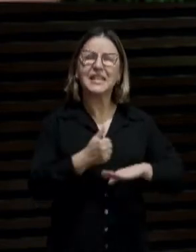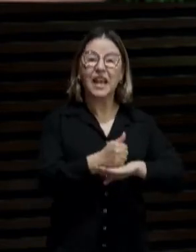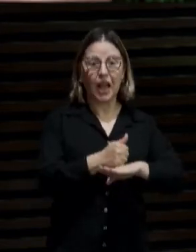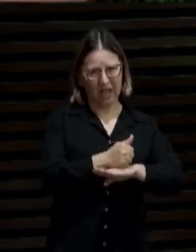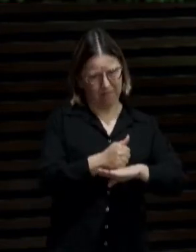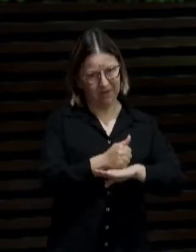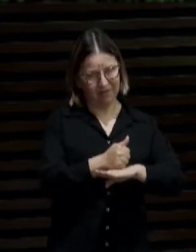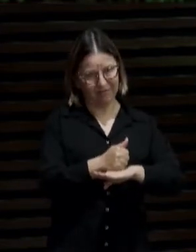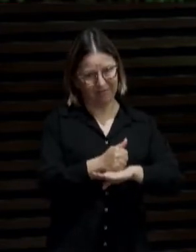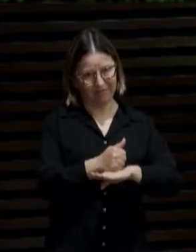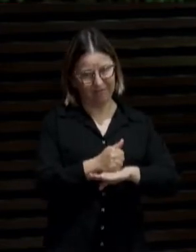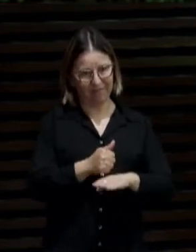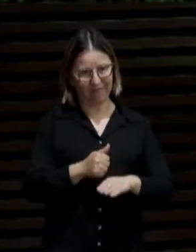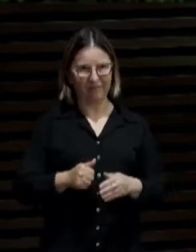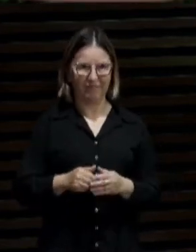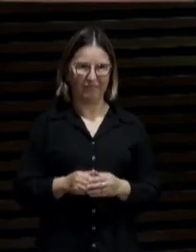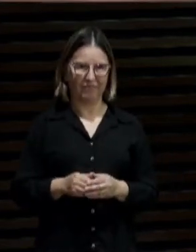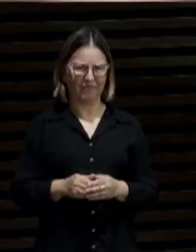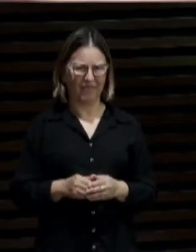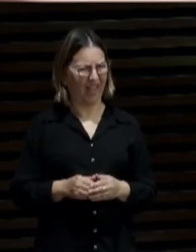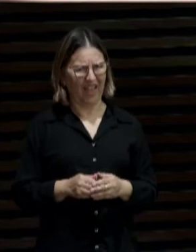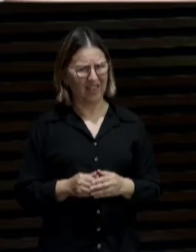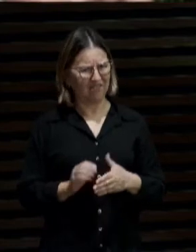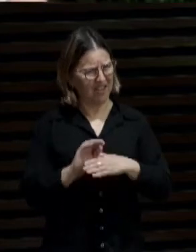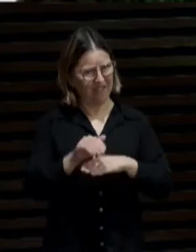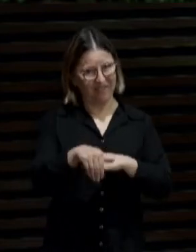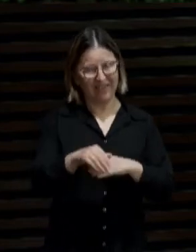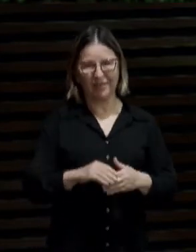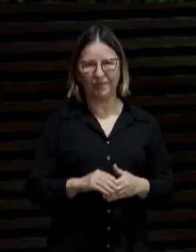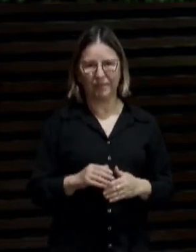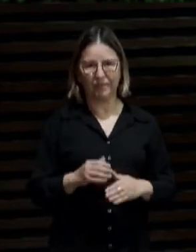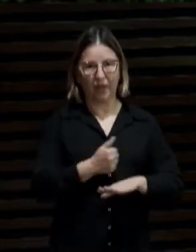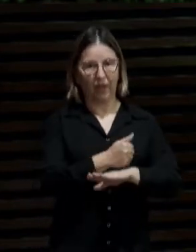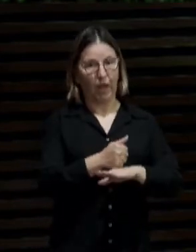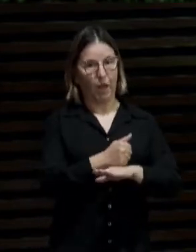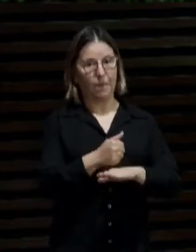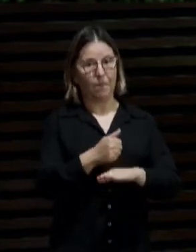está nesse, está dentro disso. Ele não está fora. Abraão não é justo.